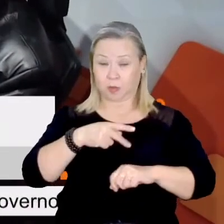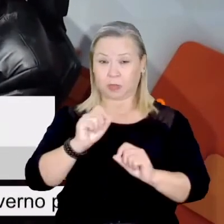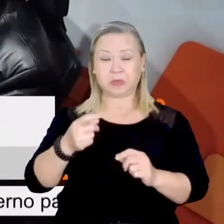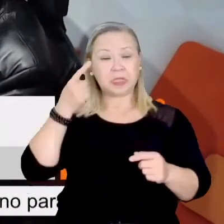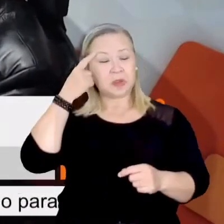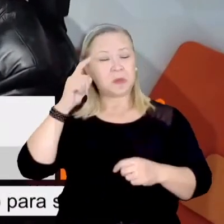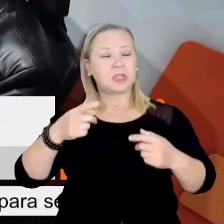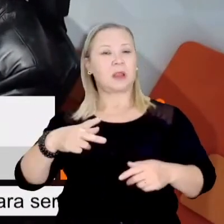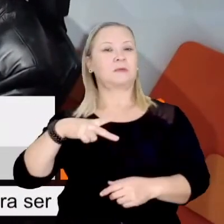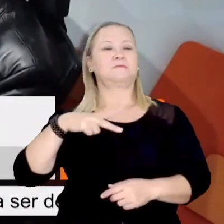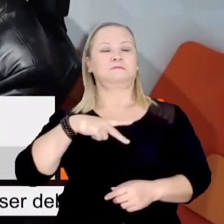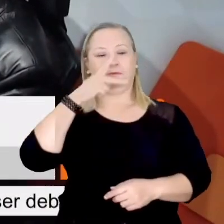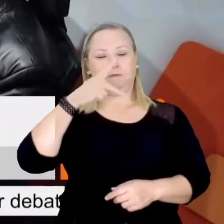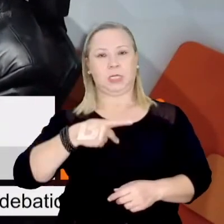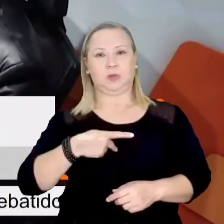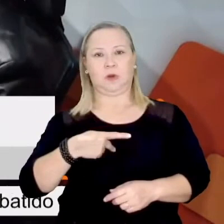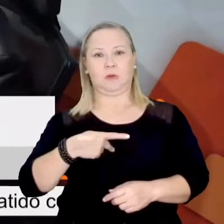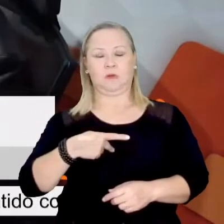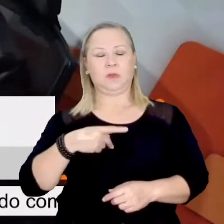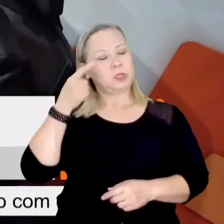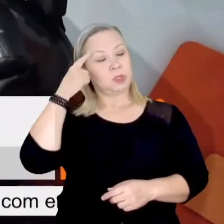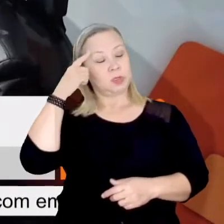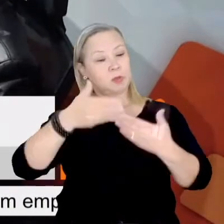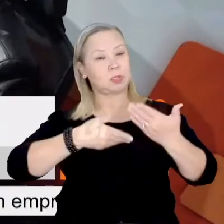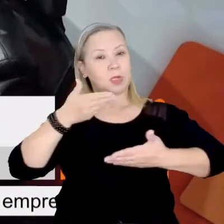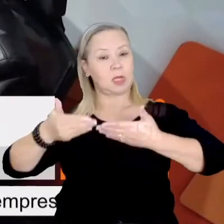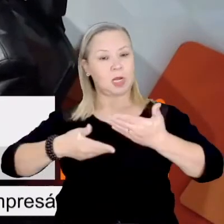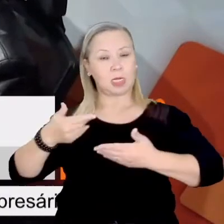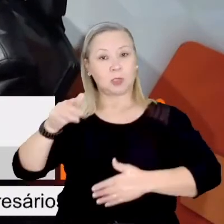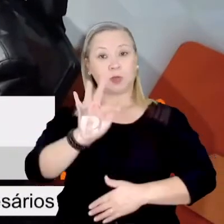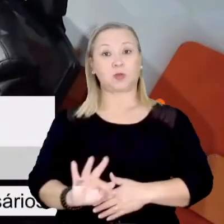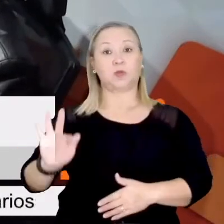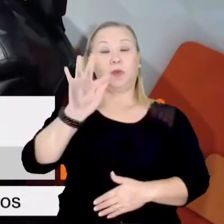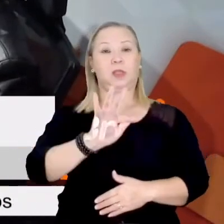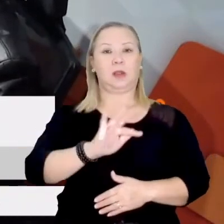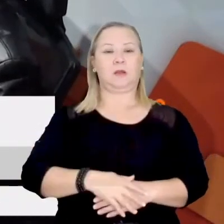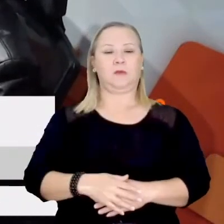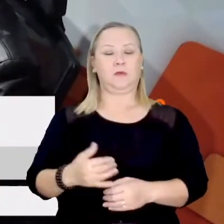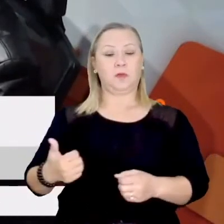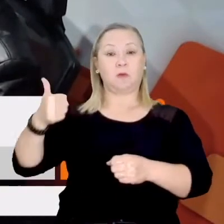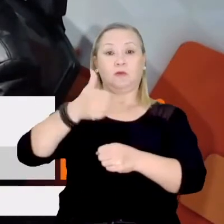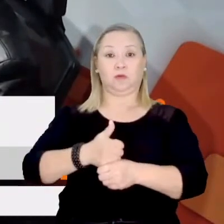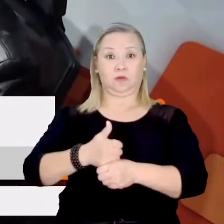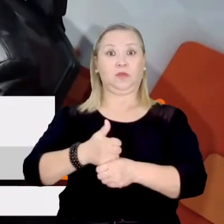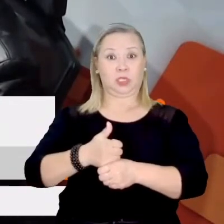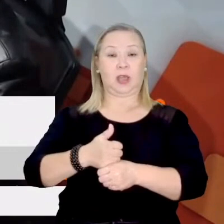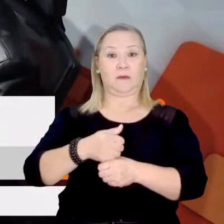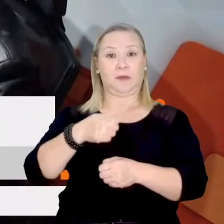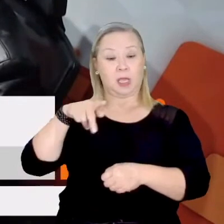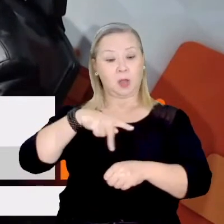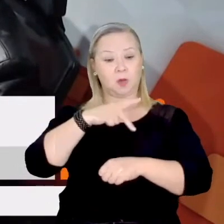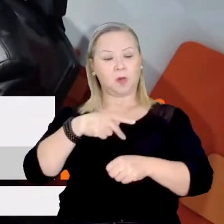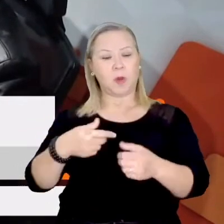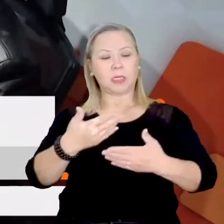pensa na sua relação entre federados. Ou seja, então você é um chefe de Estado que está lidando com outro chefe de Estado, você não precisa saber